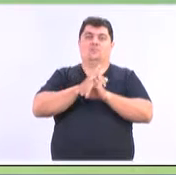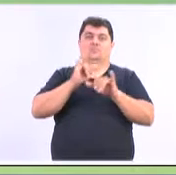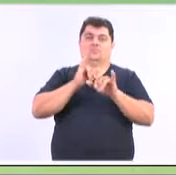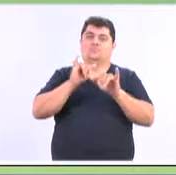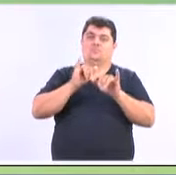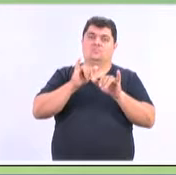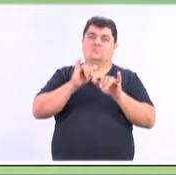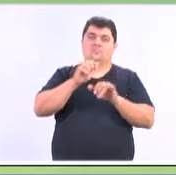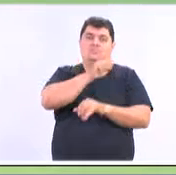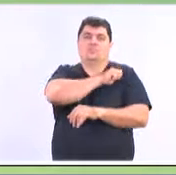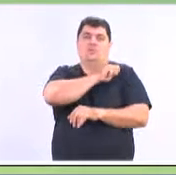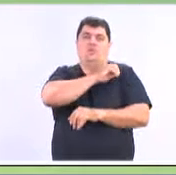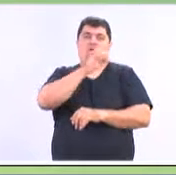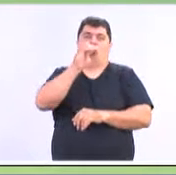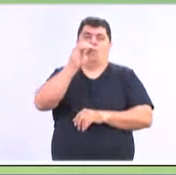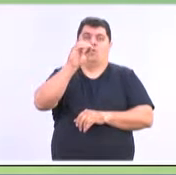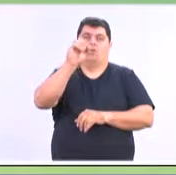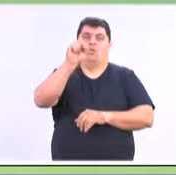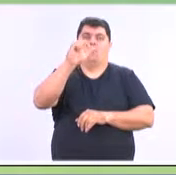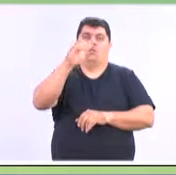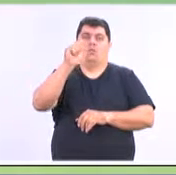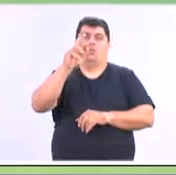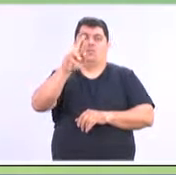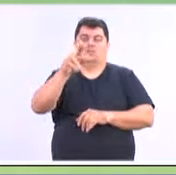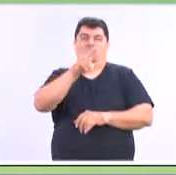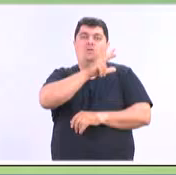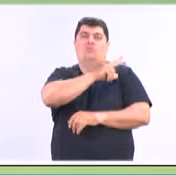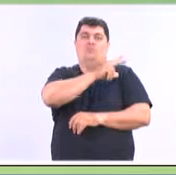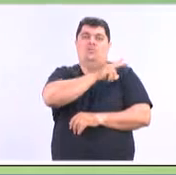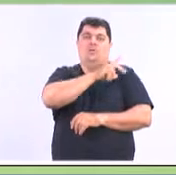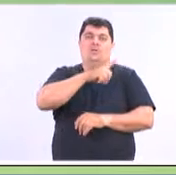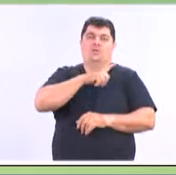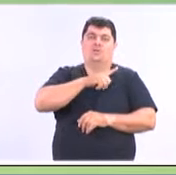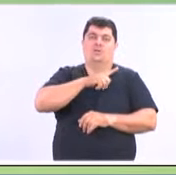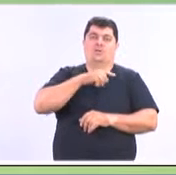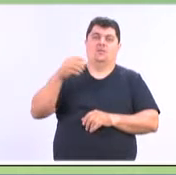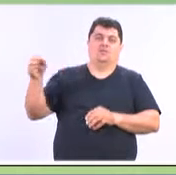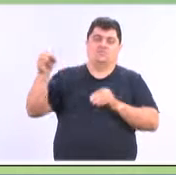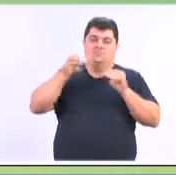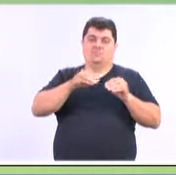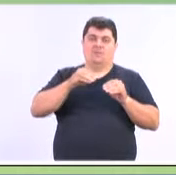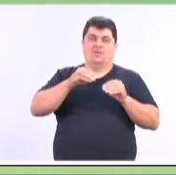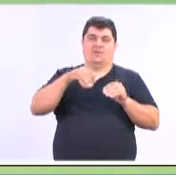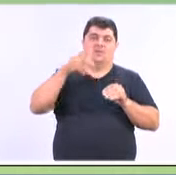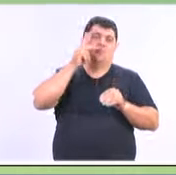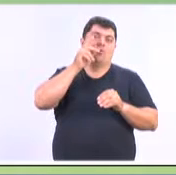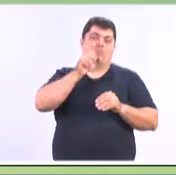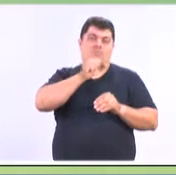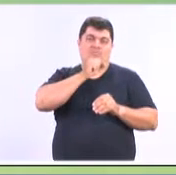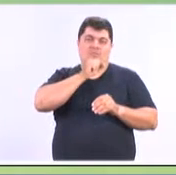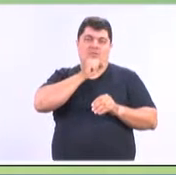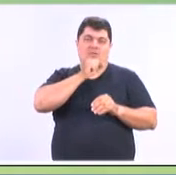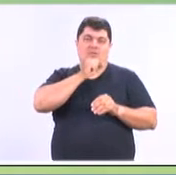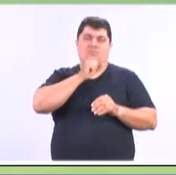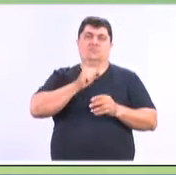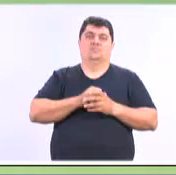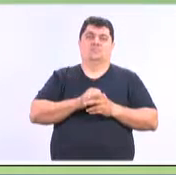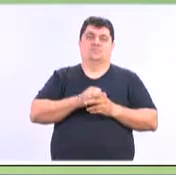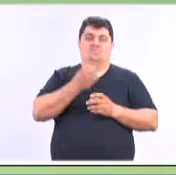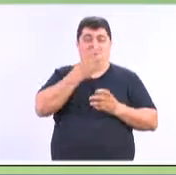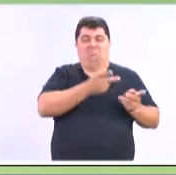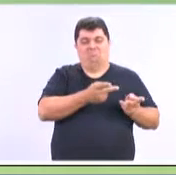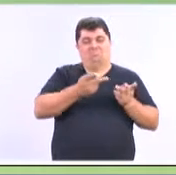o aluno Oscar Carlos, do polo de Vilhena, está assistindo aula aqui no polo da Zona Norte de Porto Velho. Então eu quero dizer que